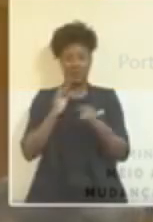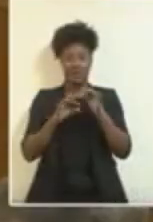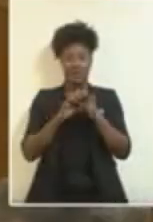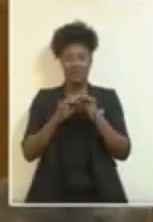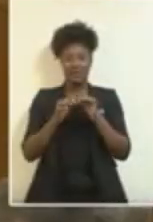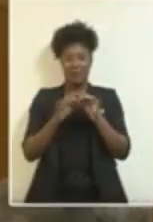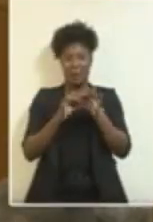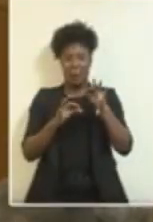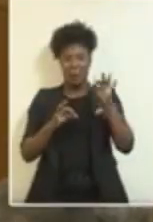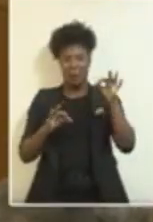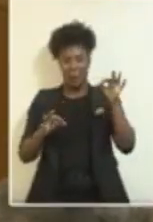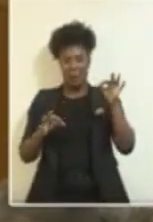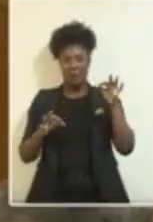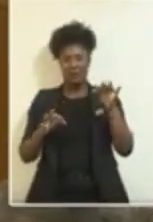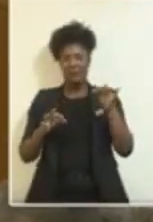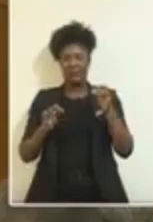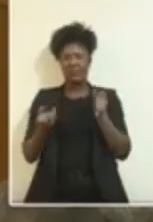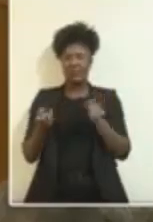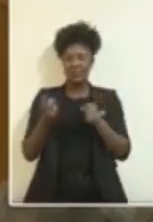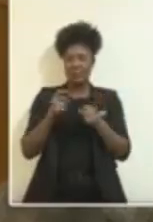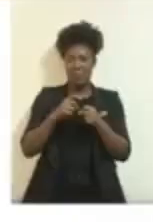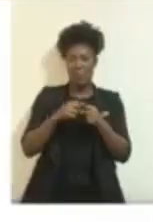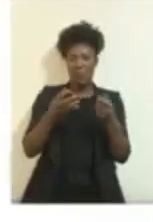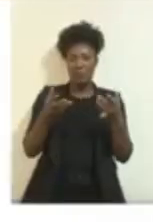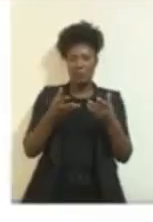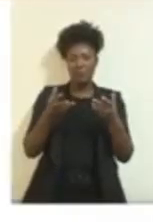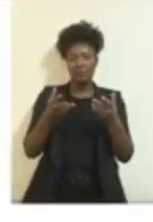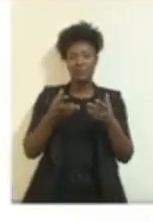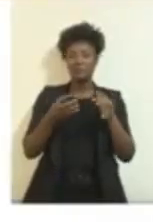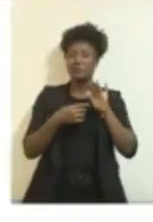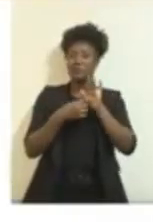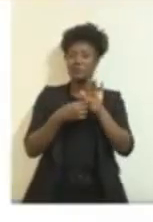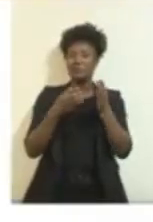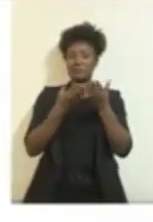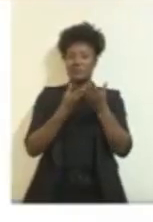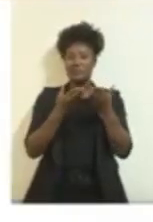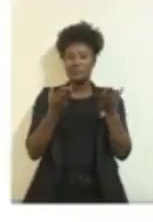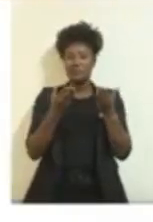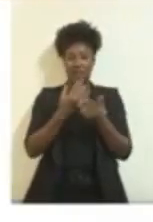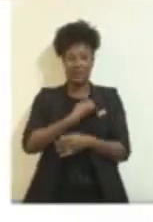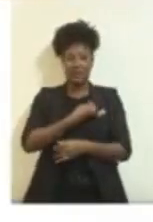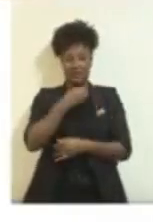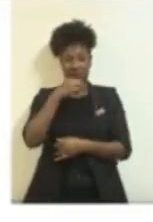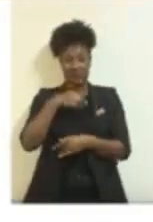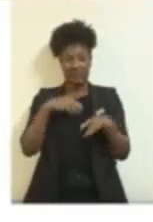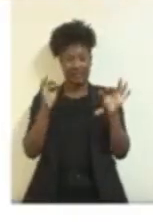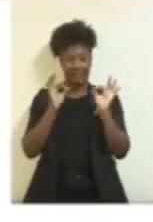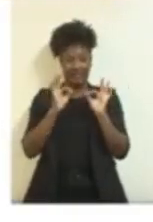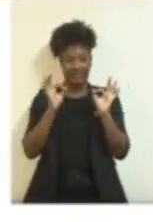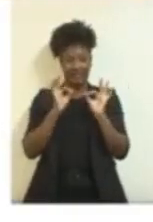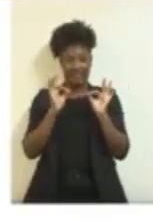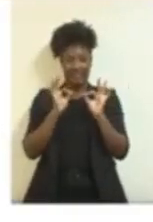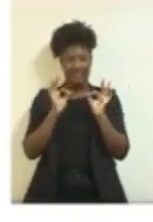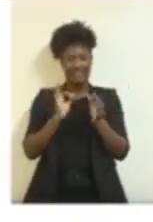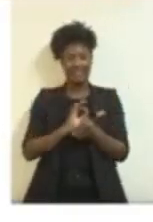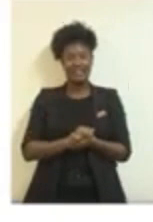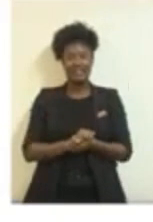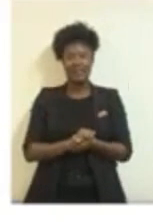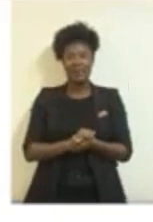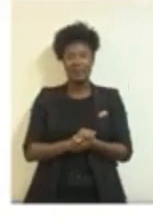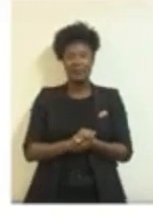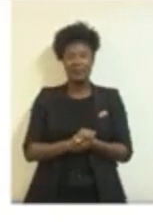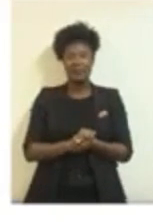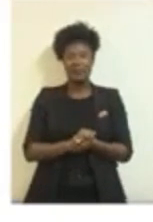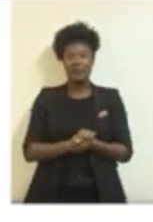Então eu resolvi começar aí como umas imagens, principalmente para aqueles que não sou daqui, não sou, estou muito no caminho para vocês, pessoal